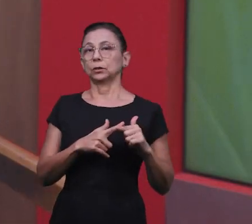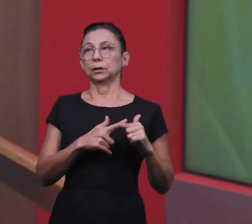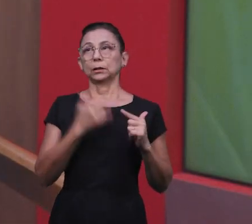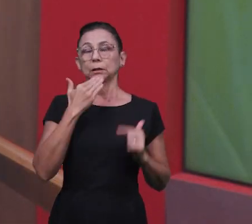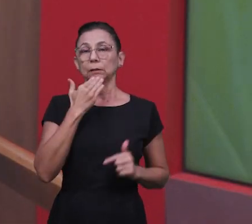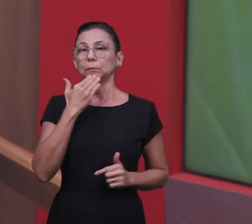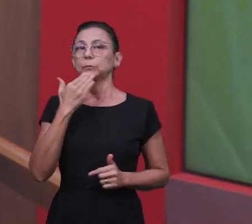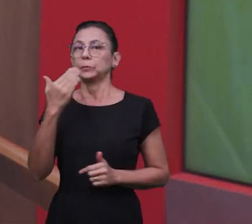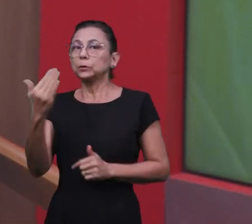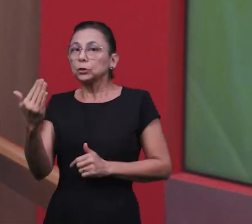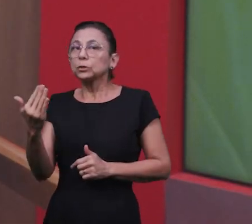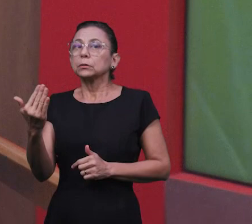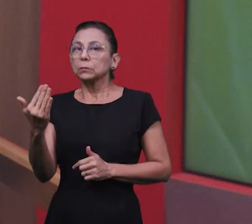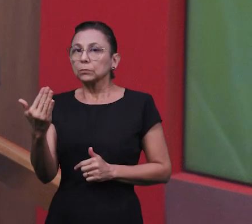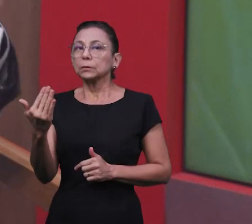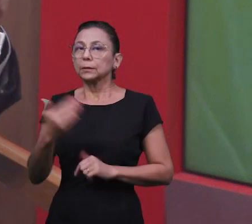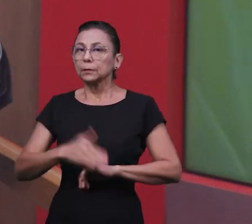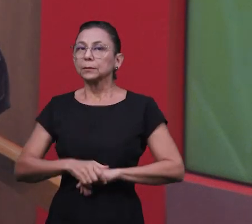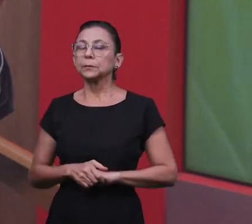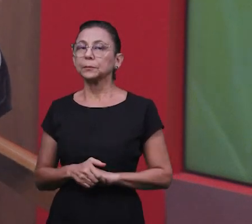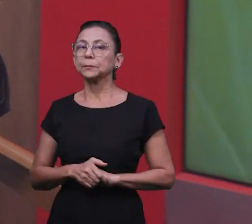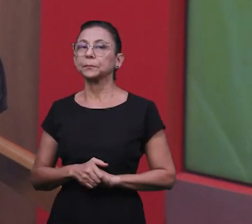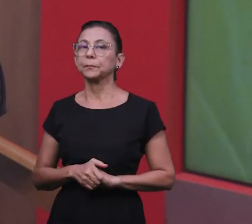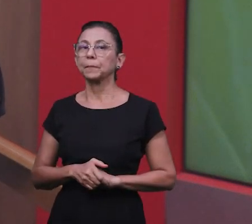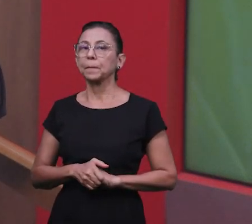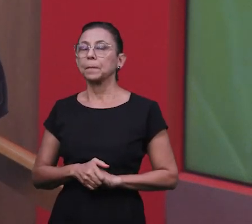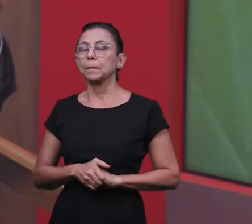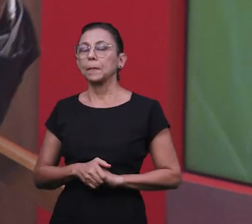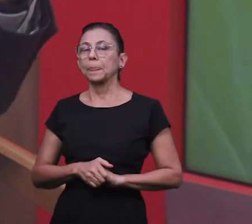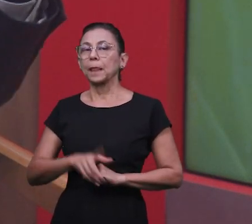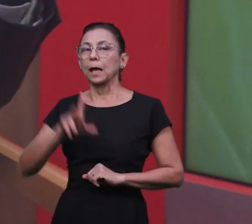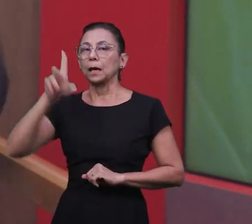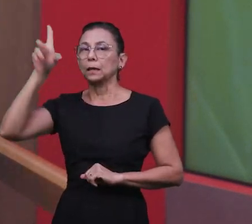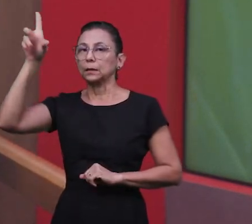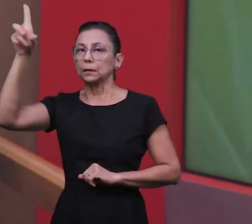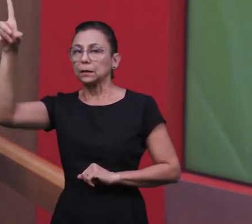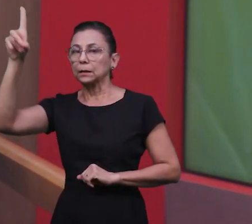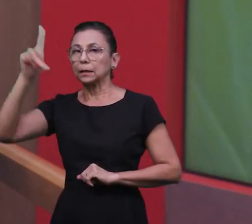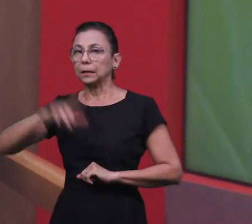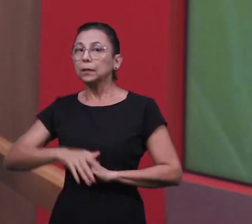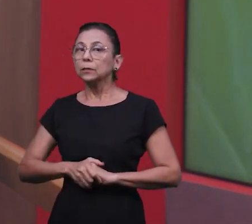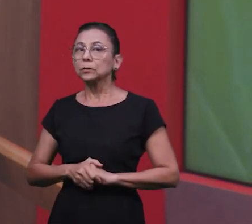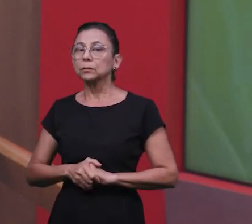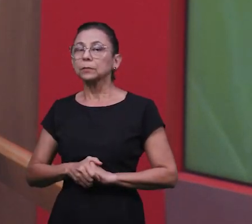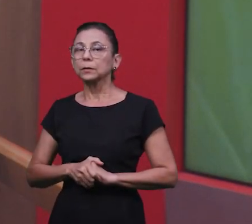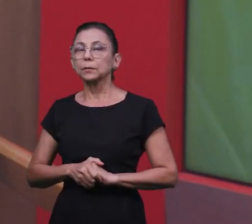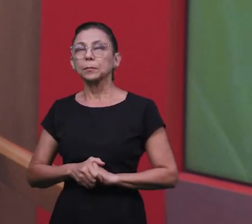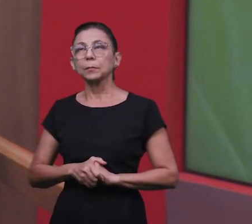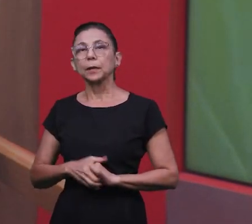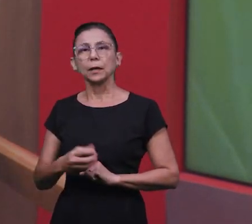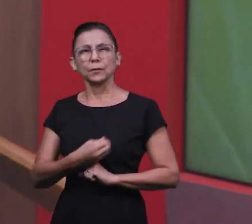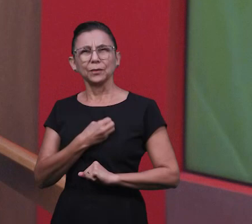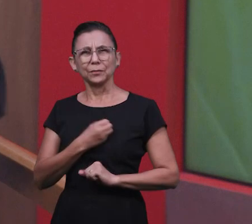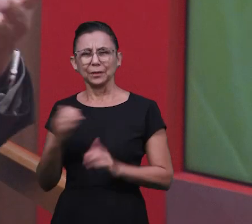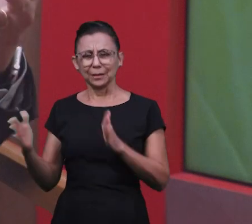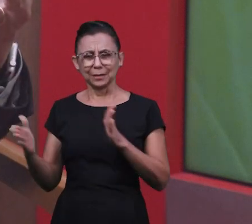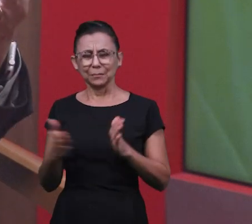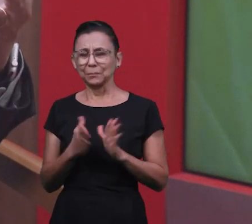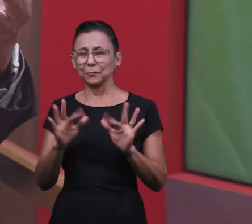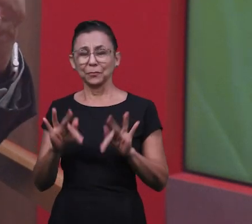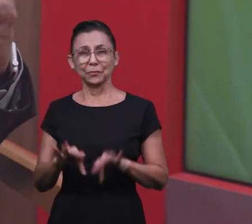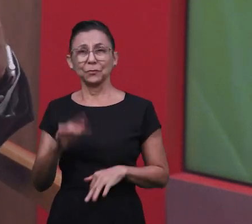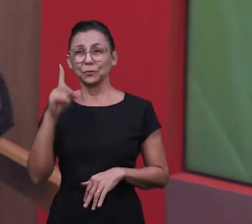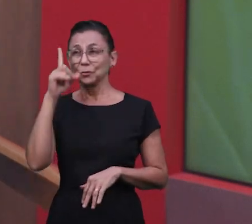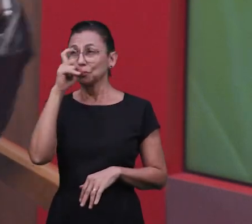de Deus neste momento final. O momento, Josias, que você comentou, tão